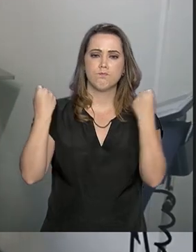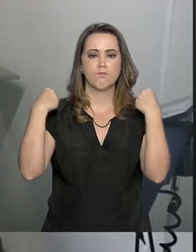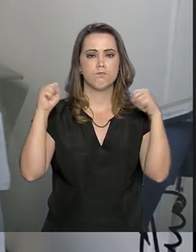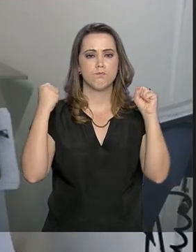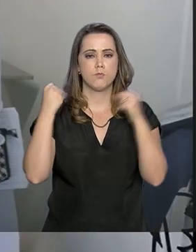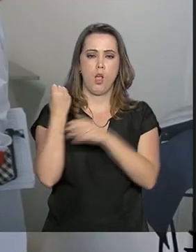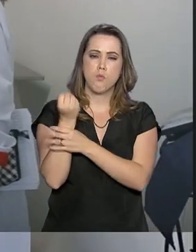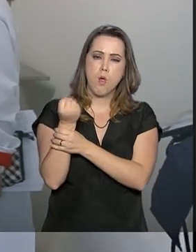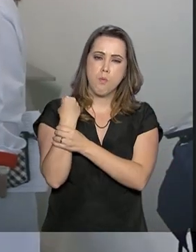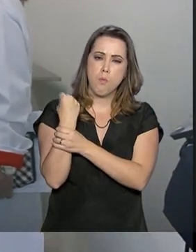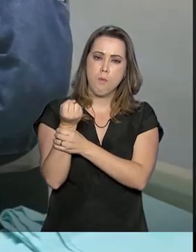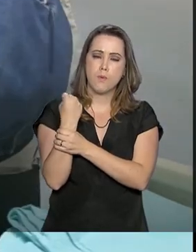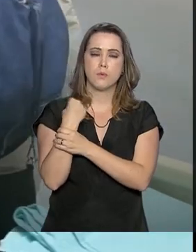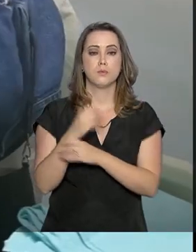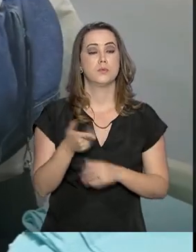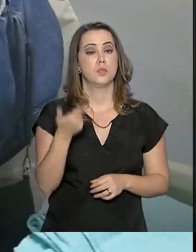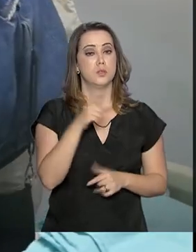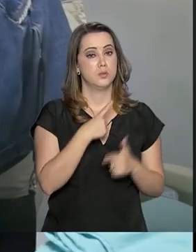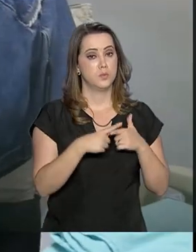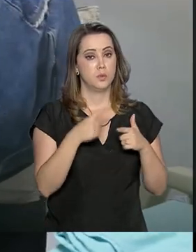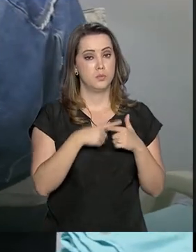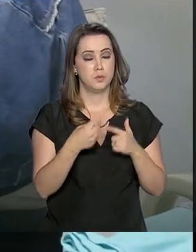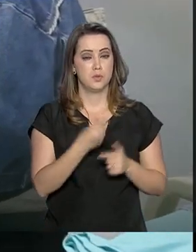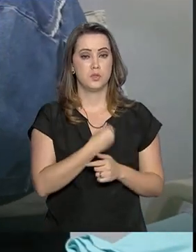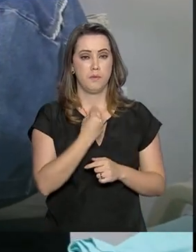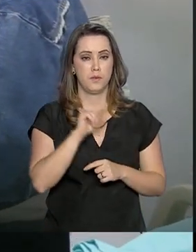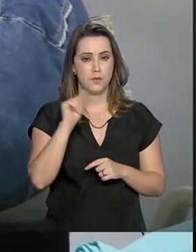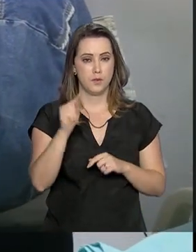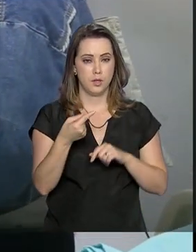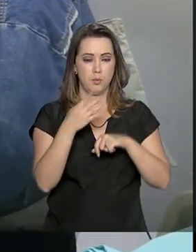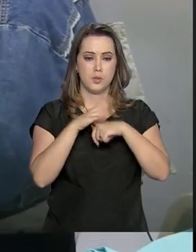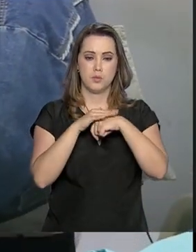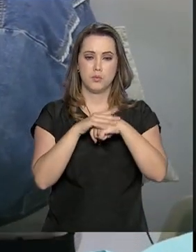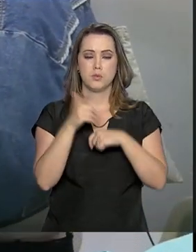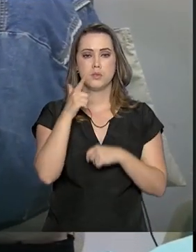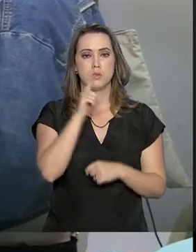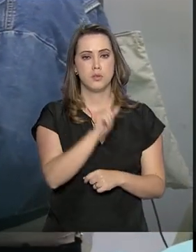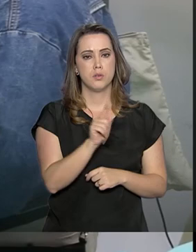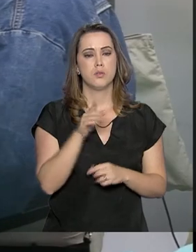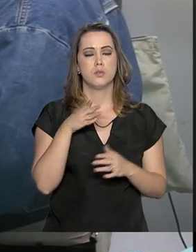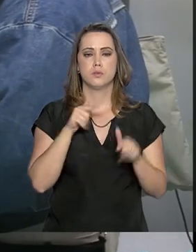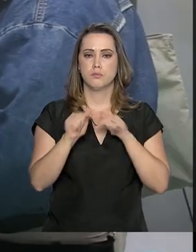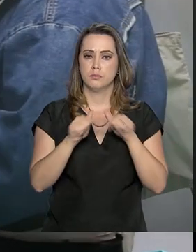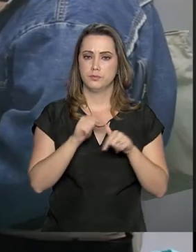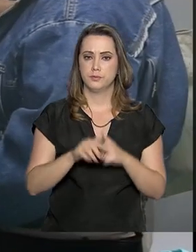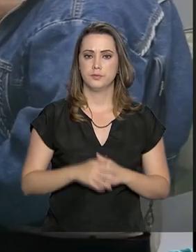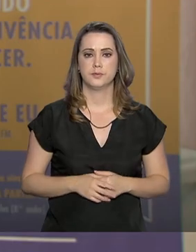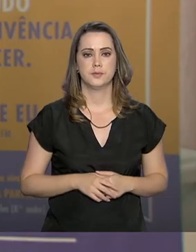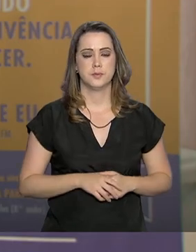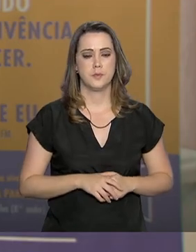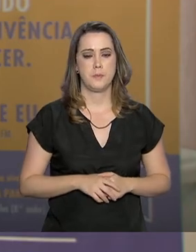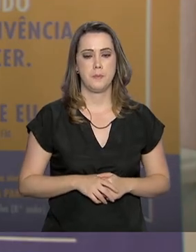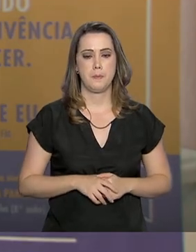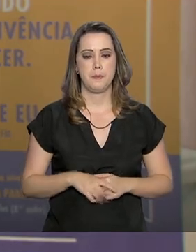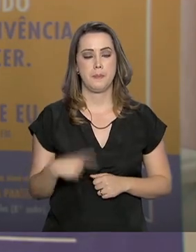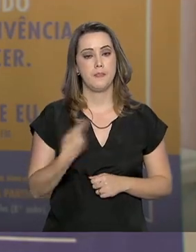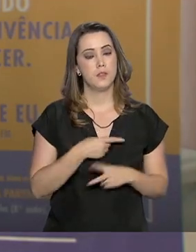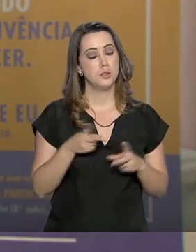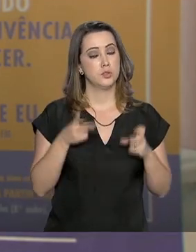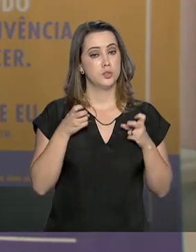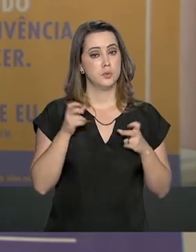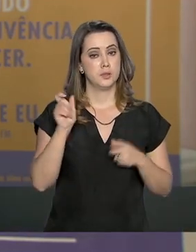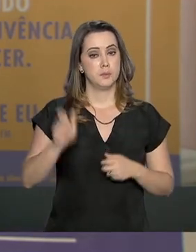Outro problema enfrentado por quem sobrevive ao câncer é conseguir uma vaga no mercado de trabalho. O que a gente percebe é que